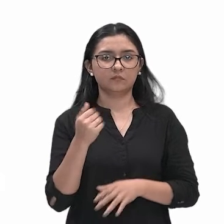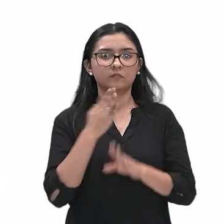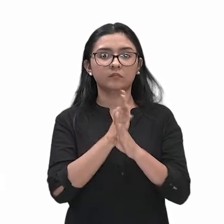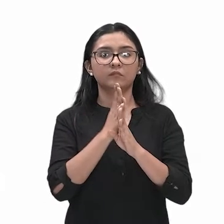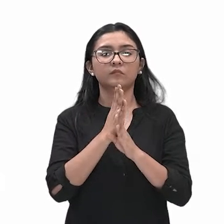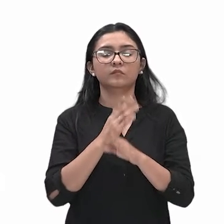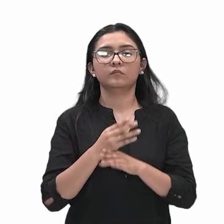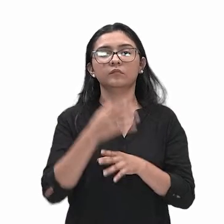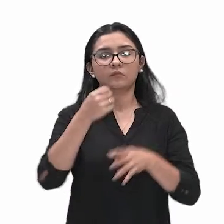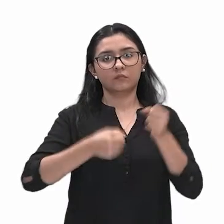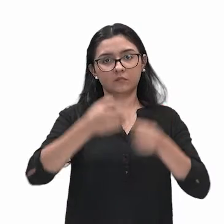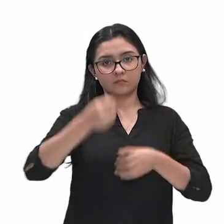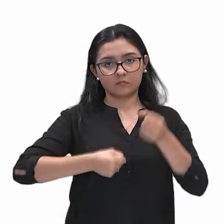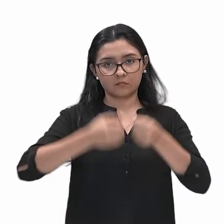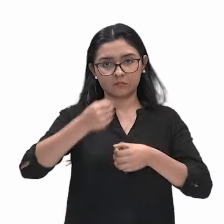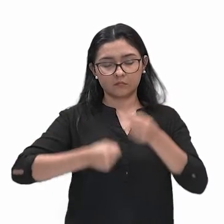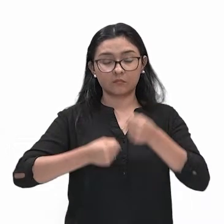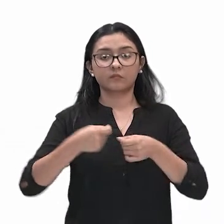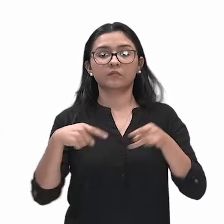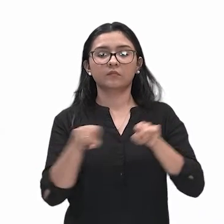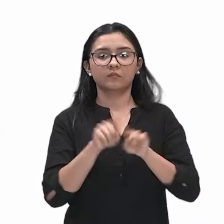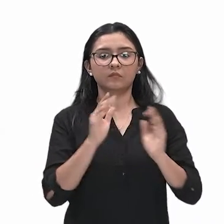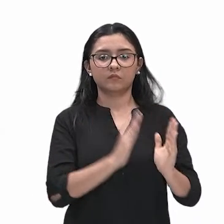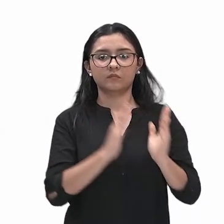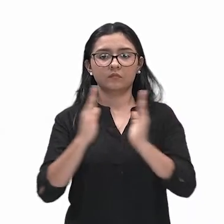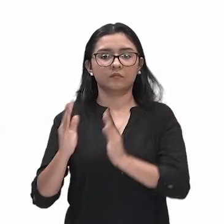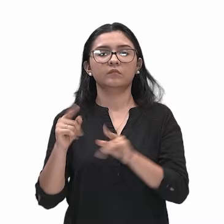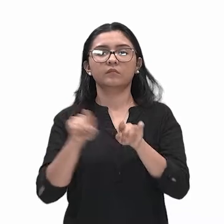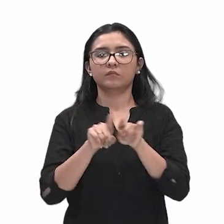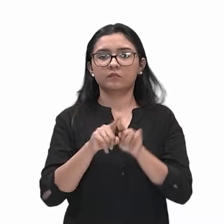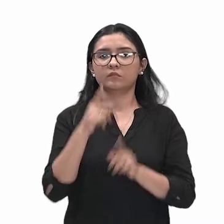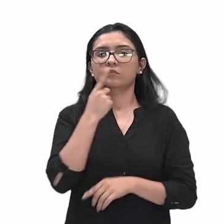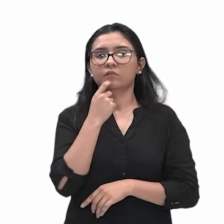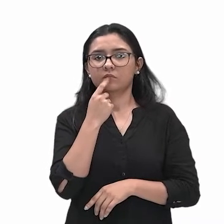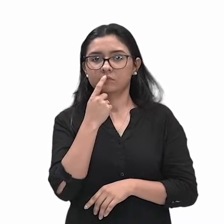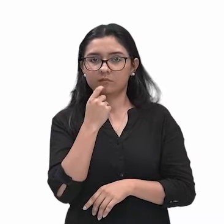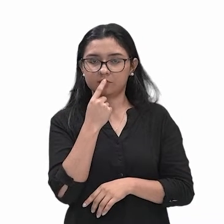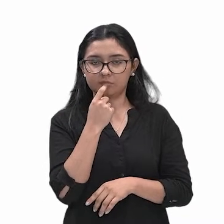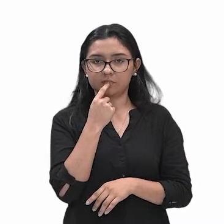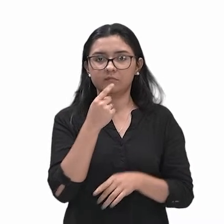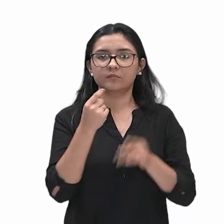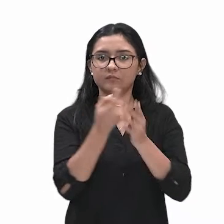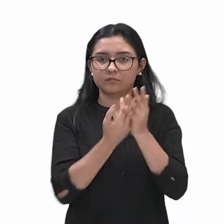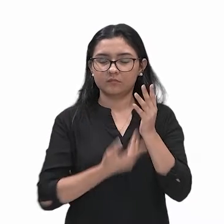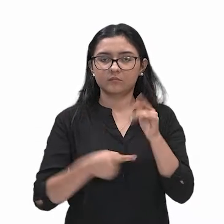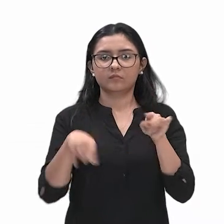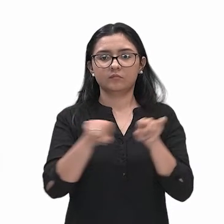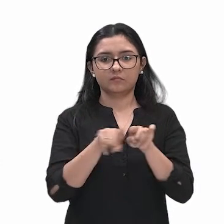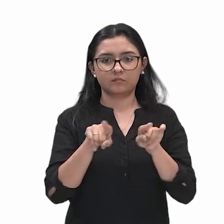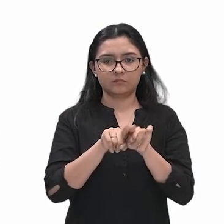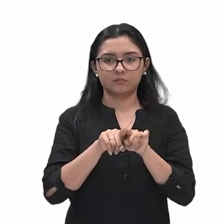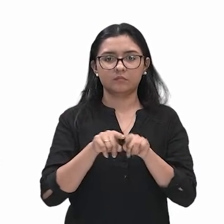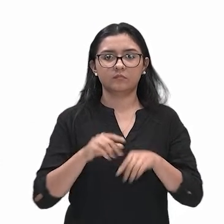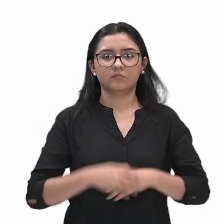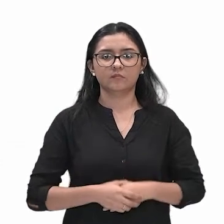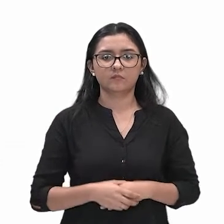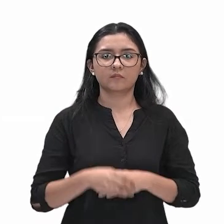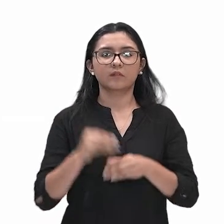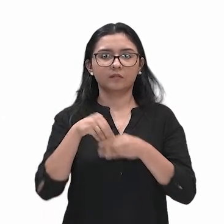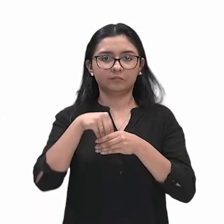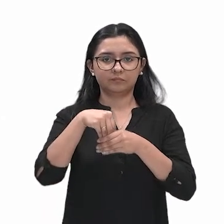leite. Temos aí a hemoglobina, né, que é a proteína do nosso sangue.